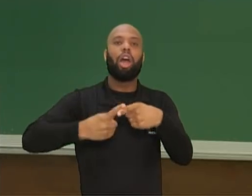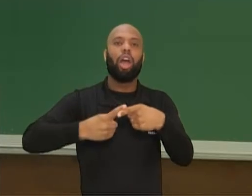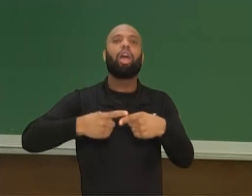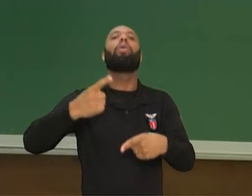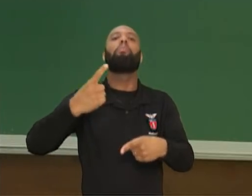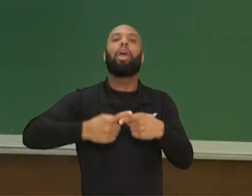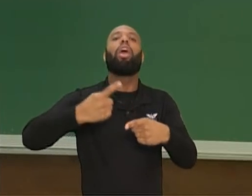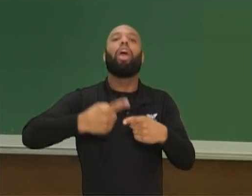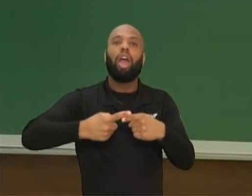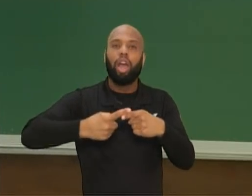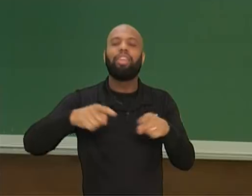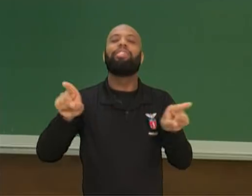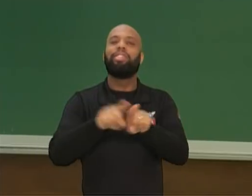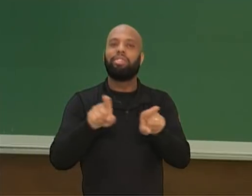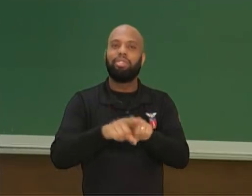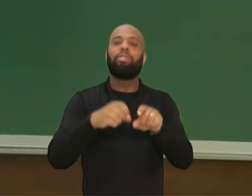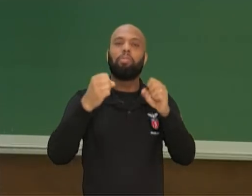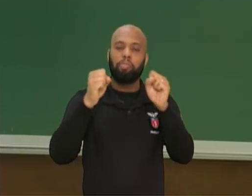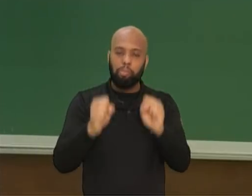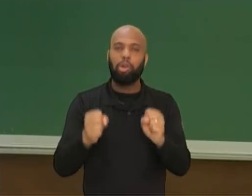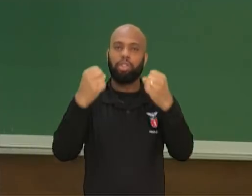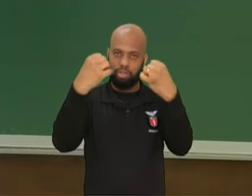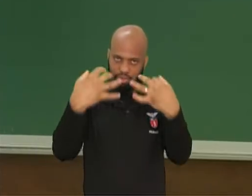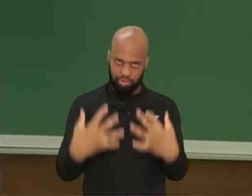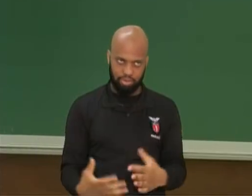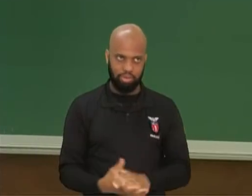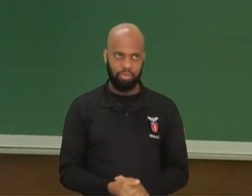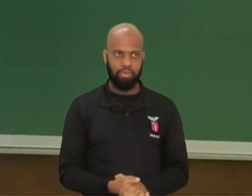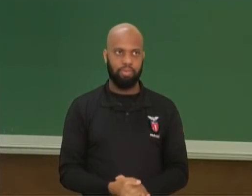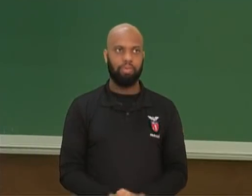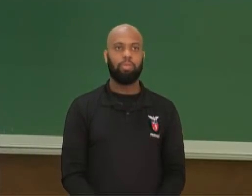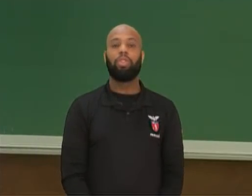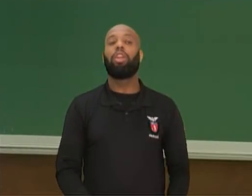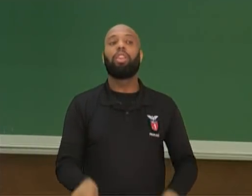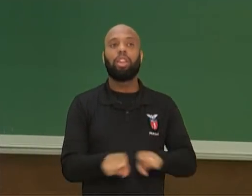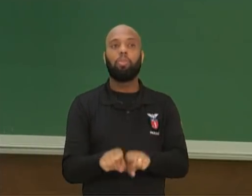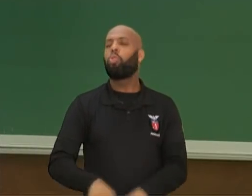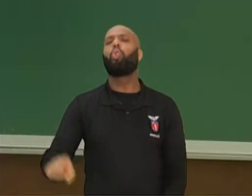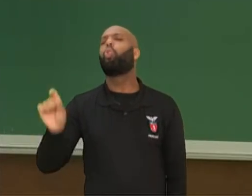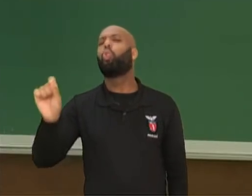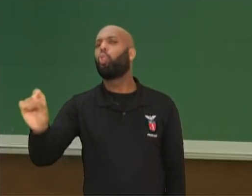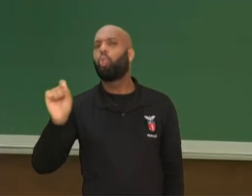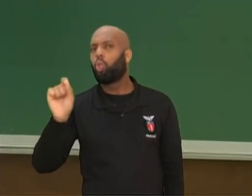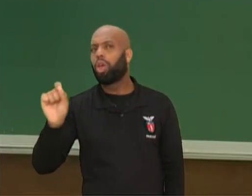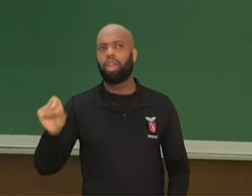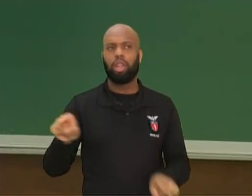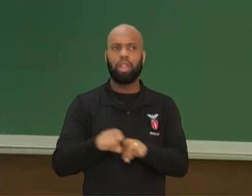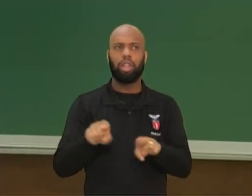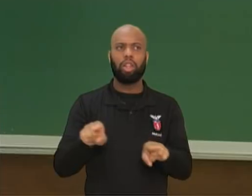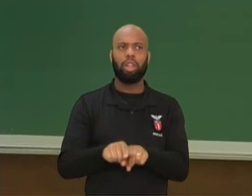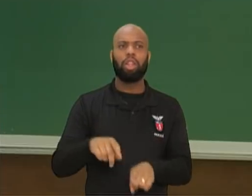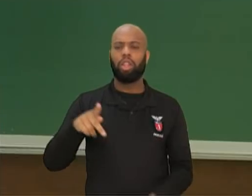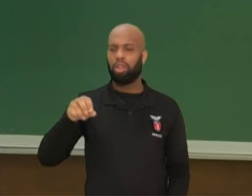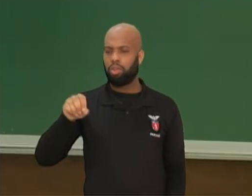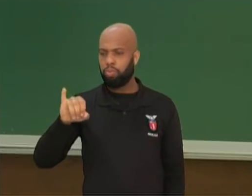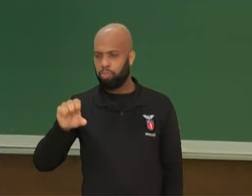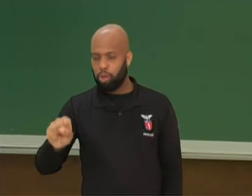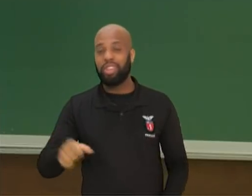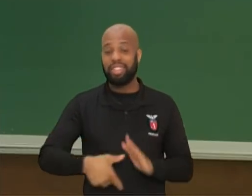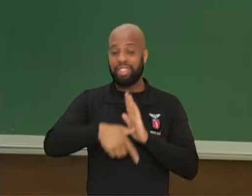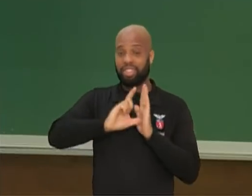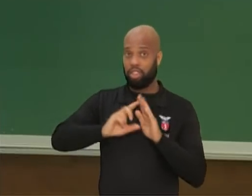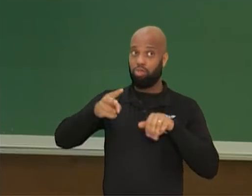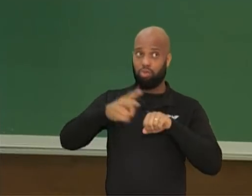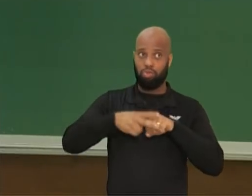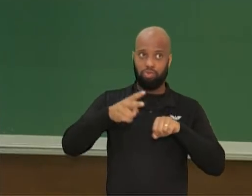ideia de explicação. O que e o pois colocada antes do